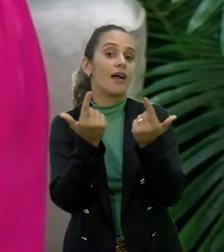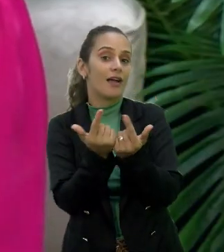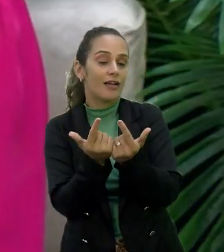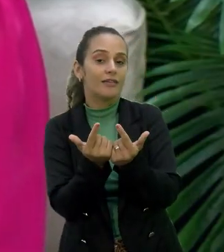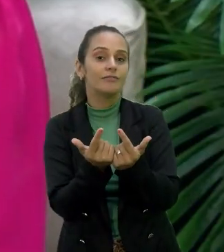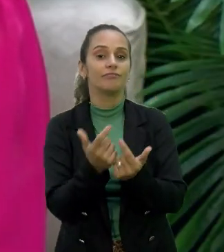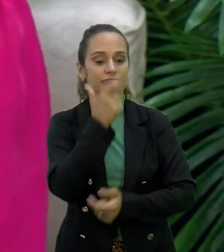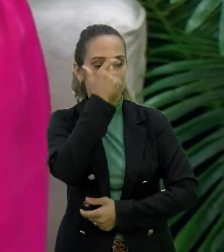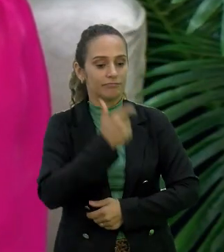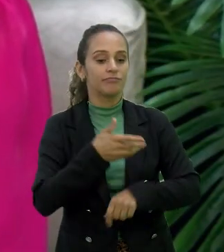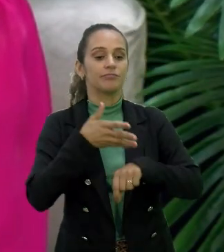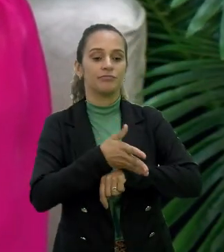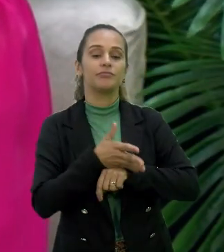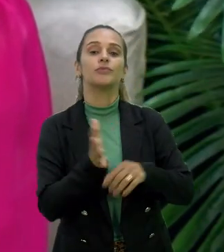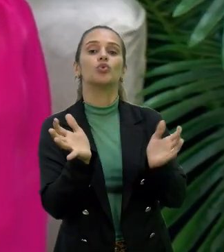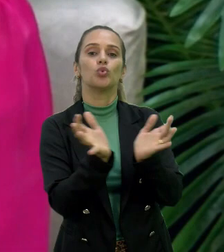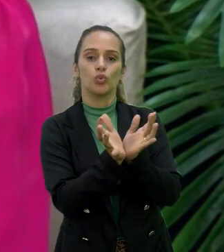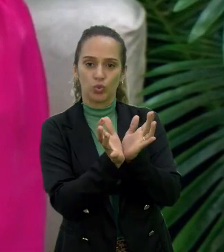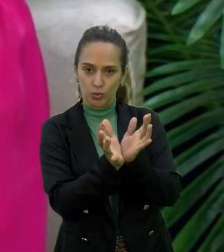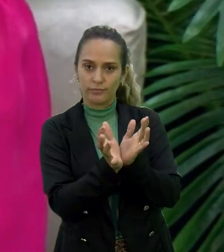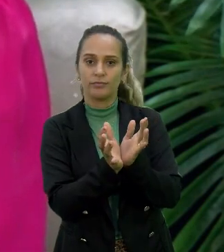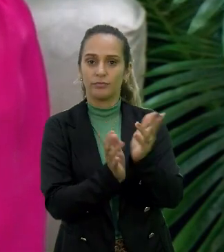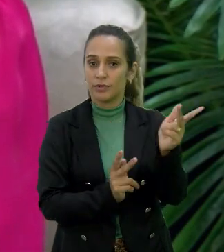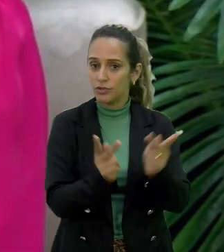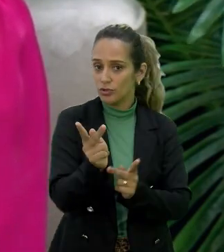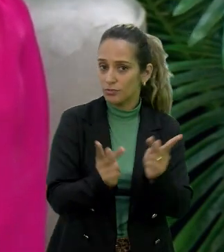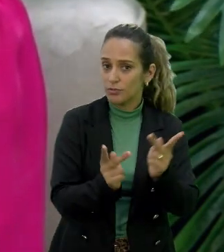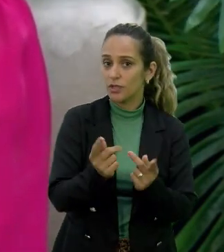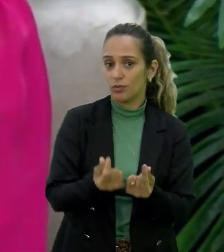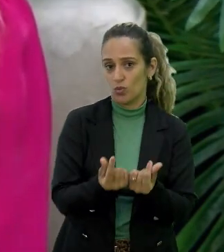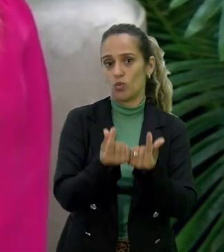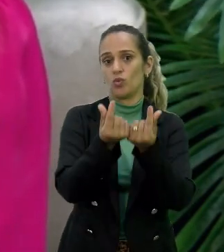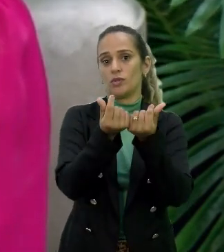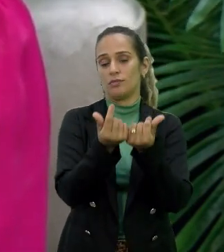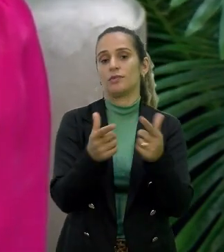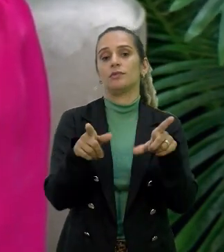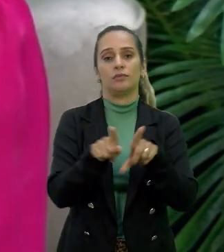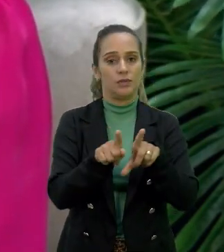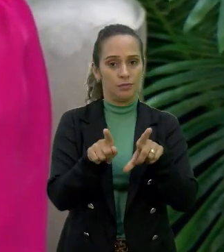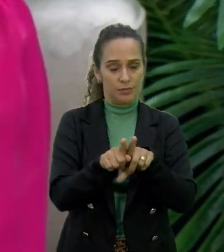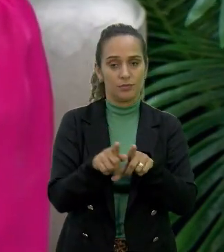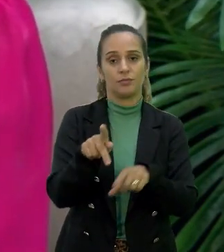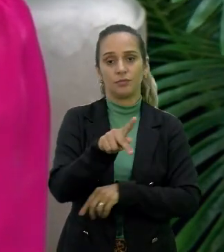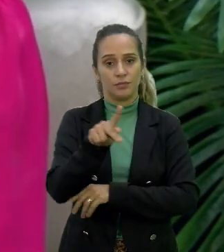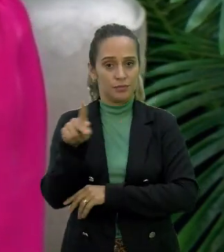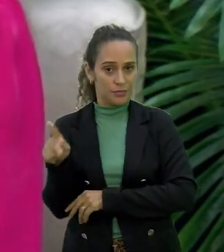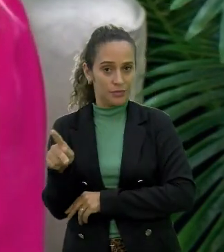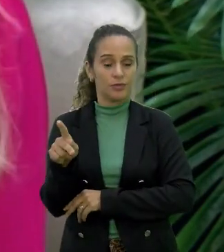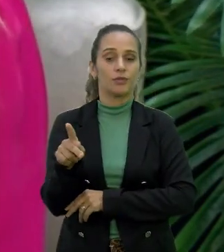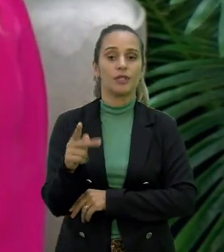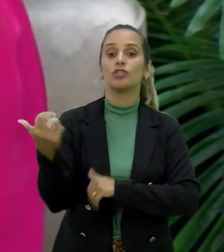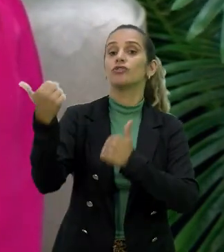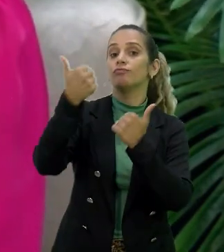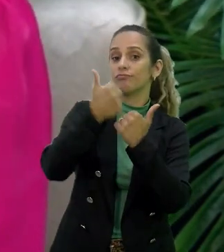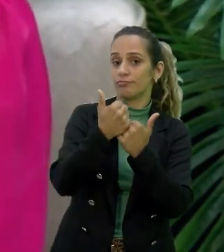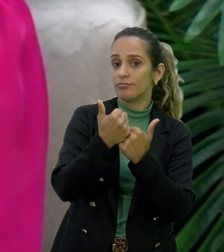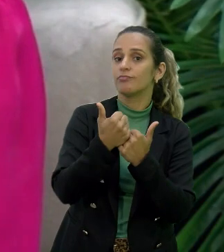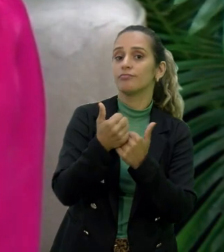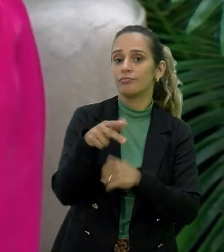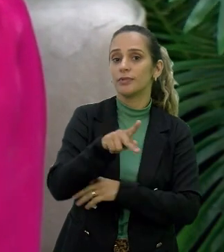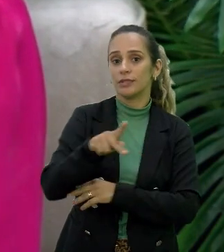eu tô na comissão de planejamento orçamento também como presidente como